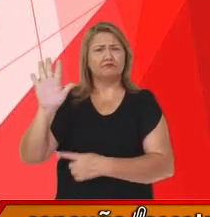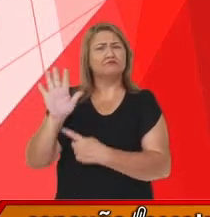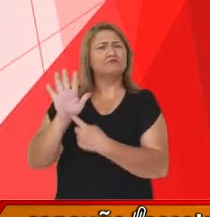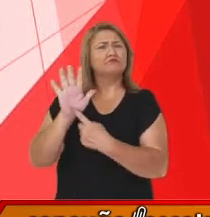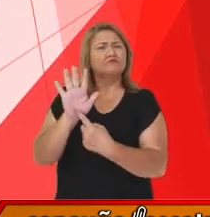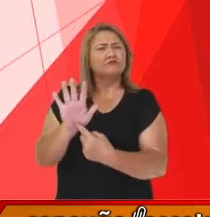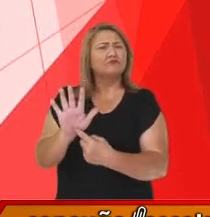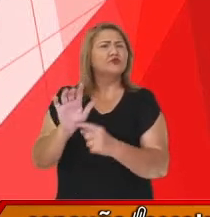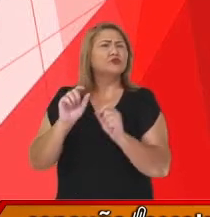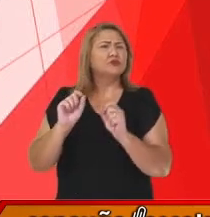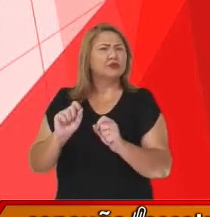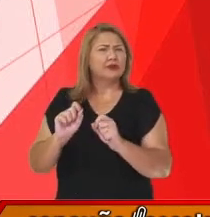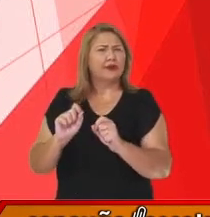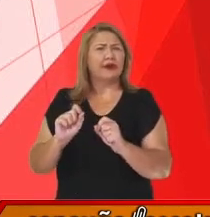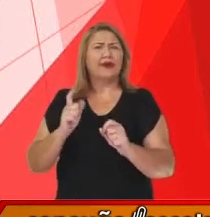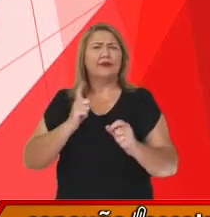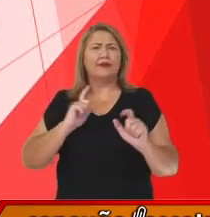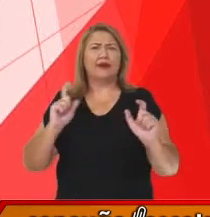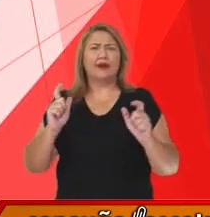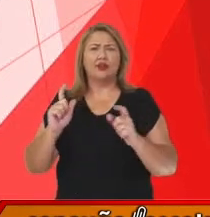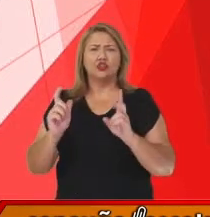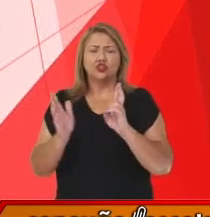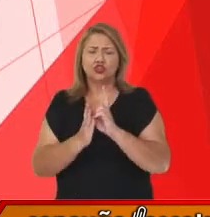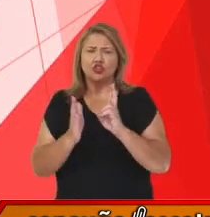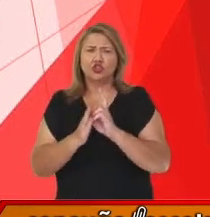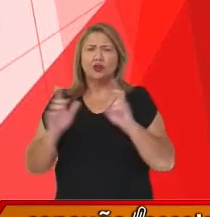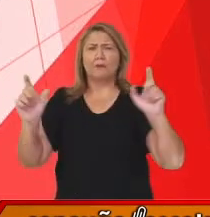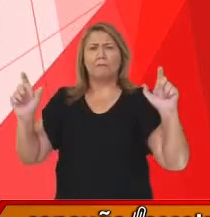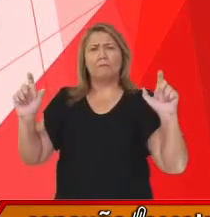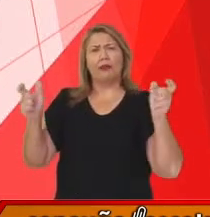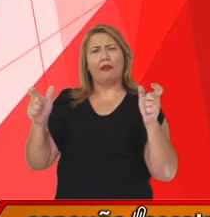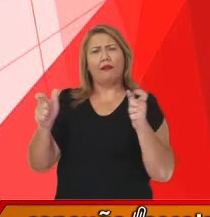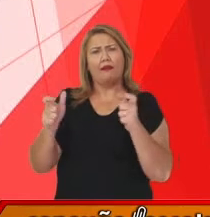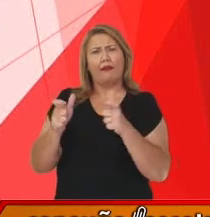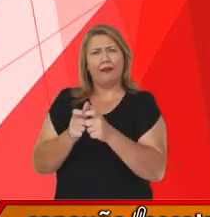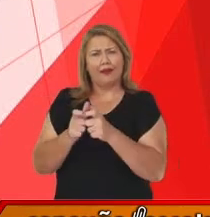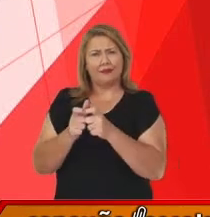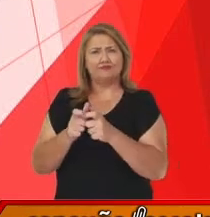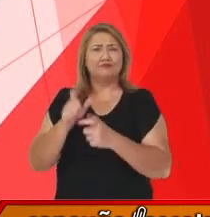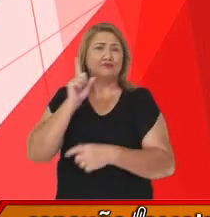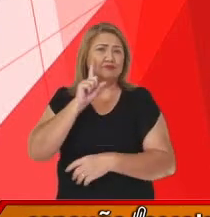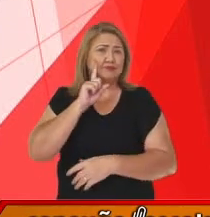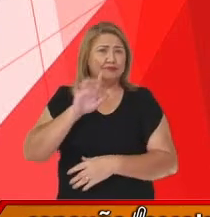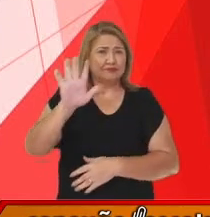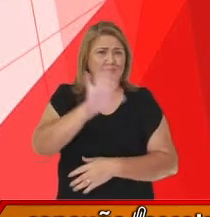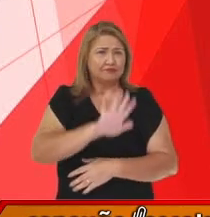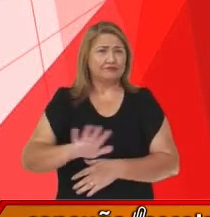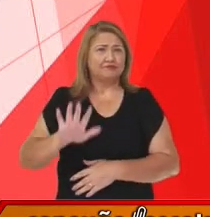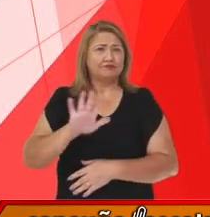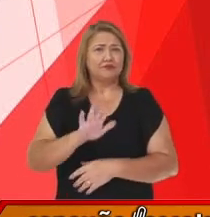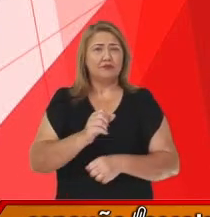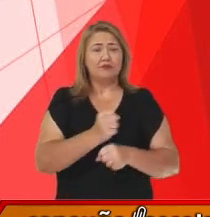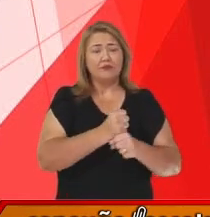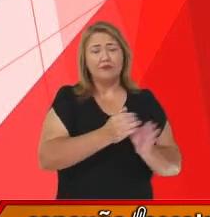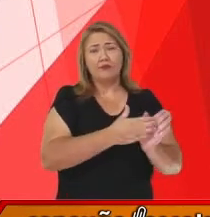justamente exibindo essa diminuição do território indígena nos Estados Unidos entre